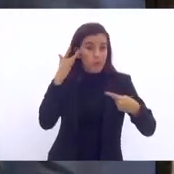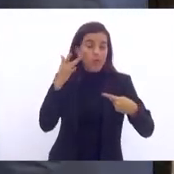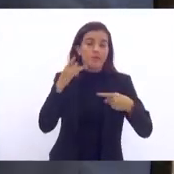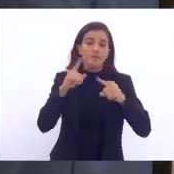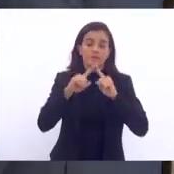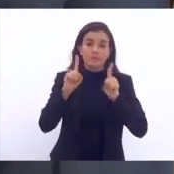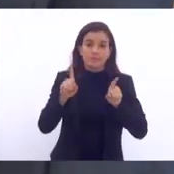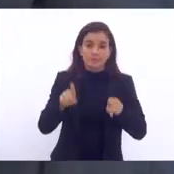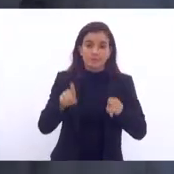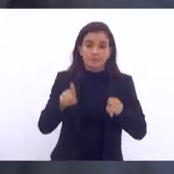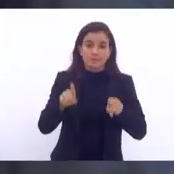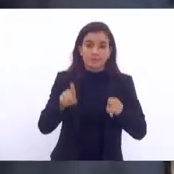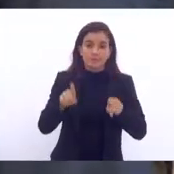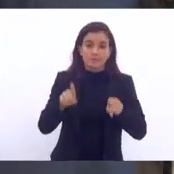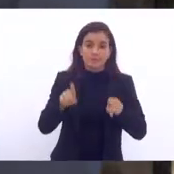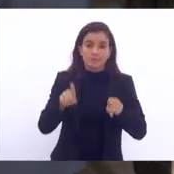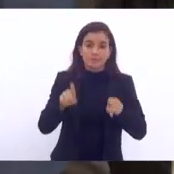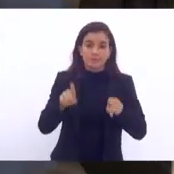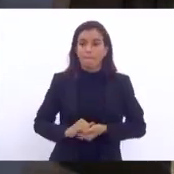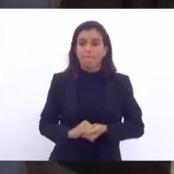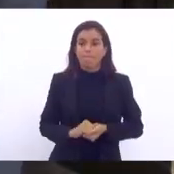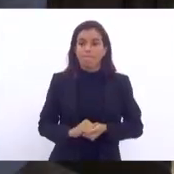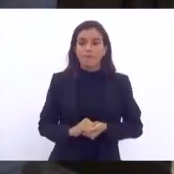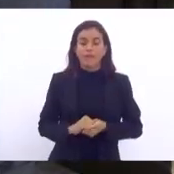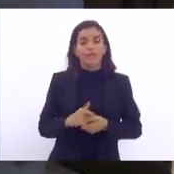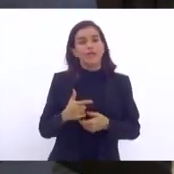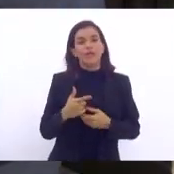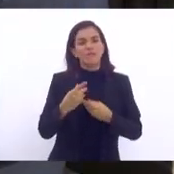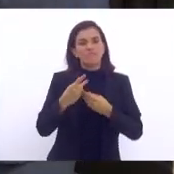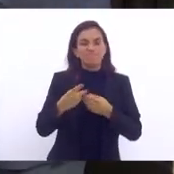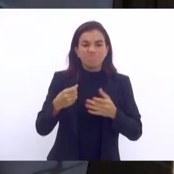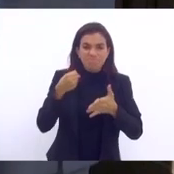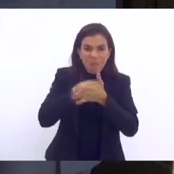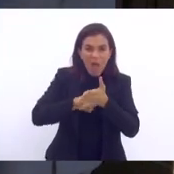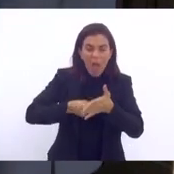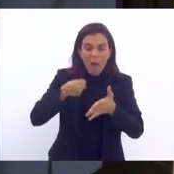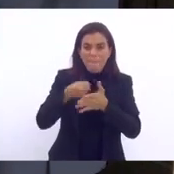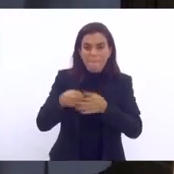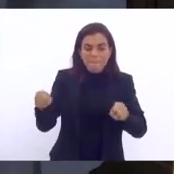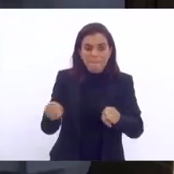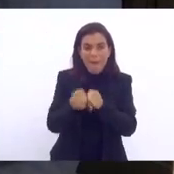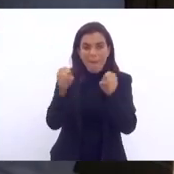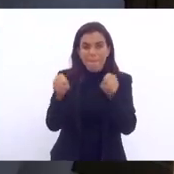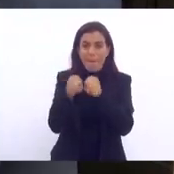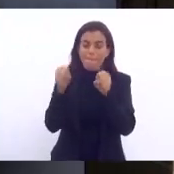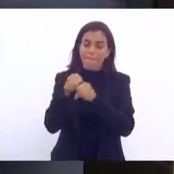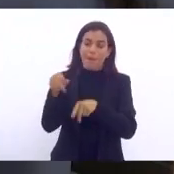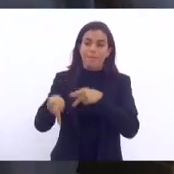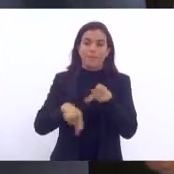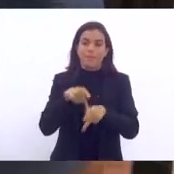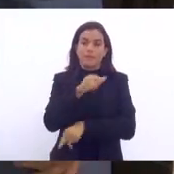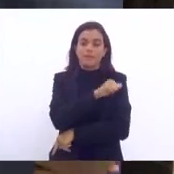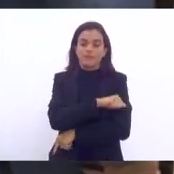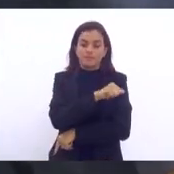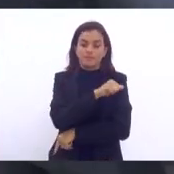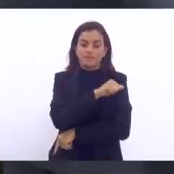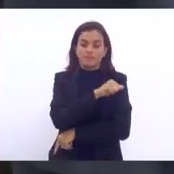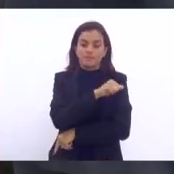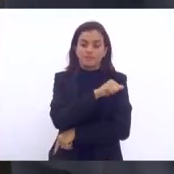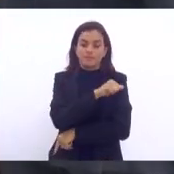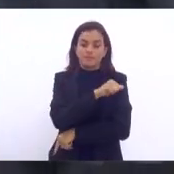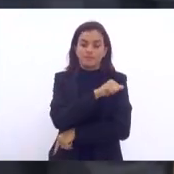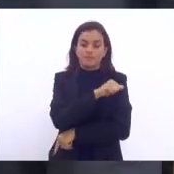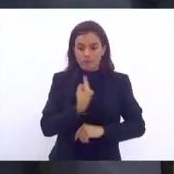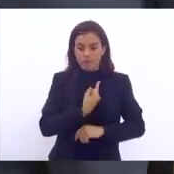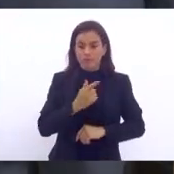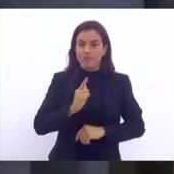que massacrava tanto a população do Rio de Janeiro. Então, só dizer que eu tenho o maior orgulho de, como primeiro